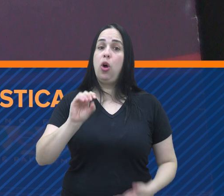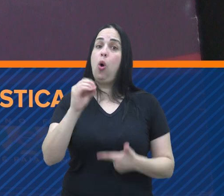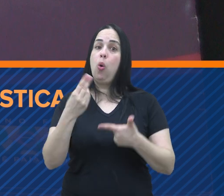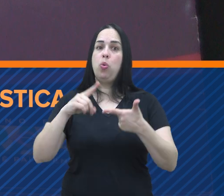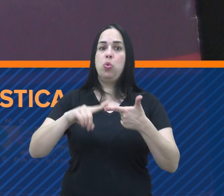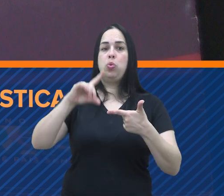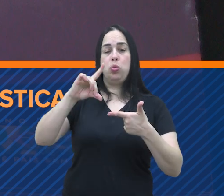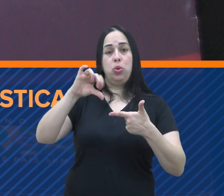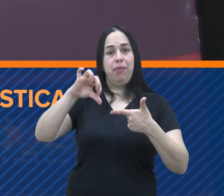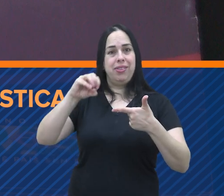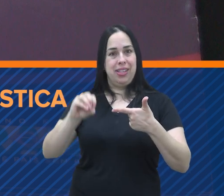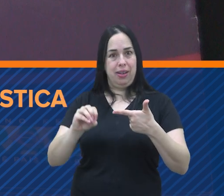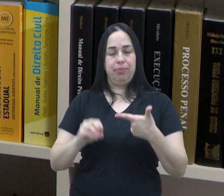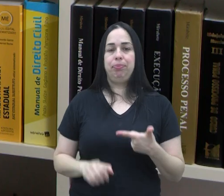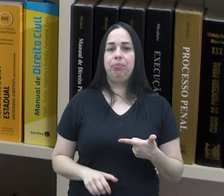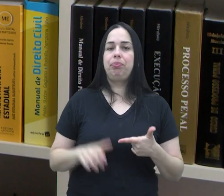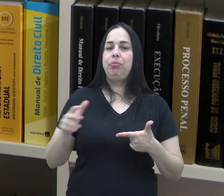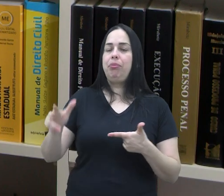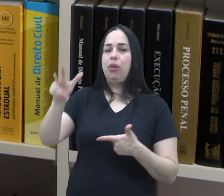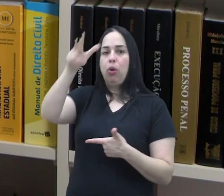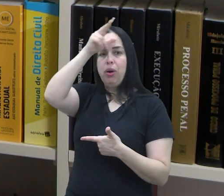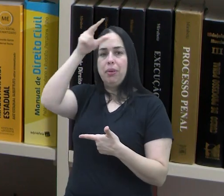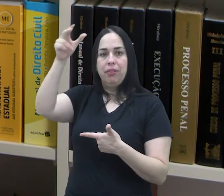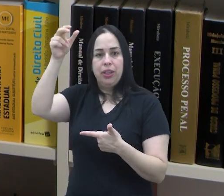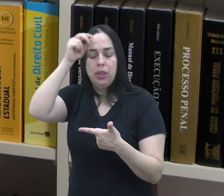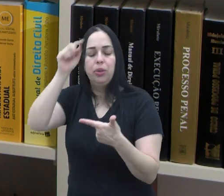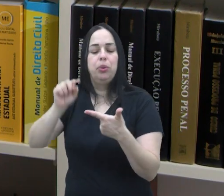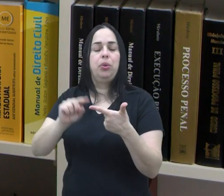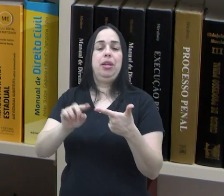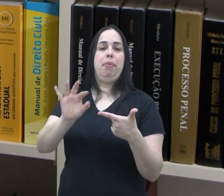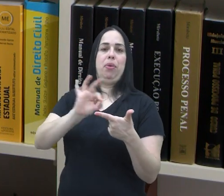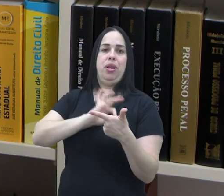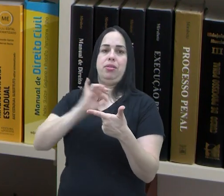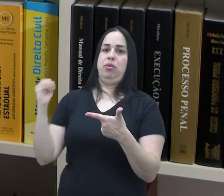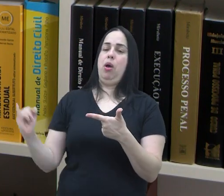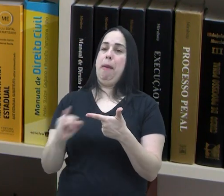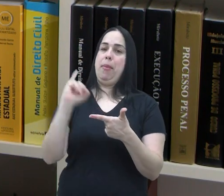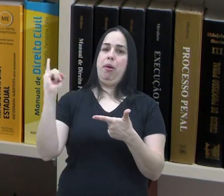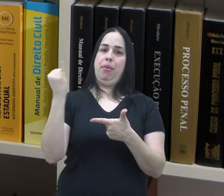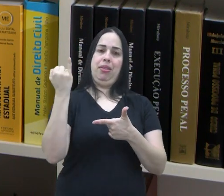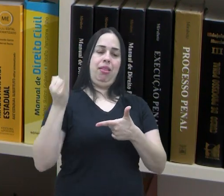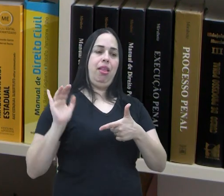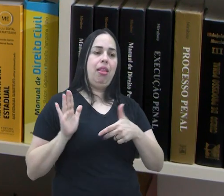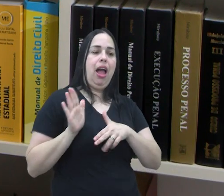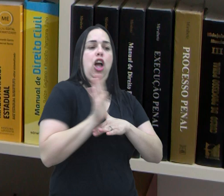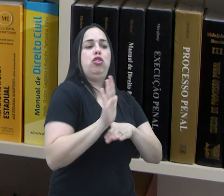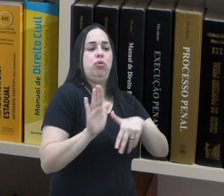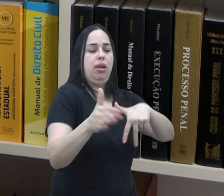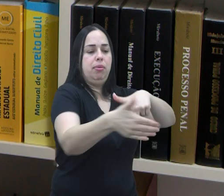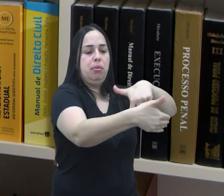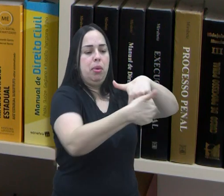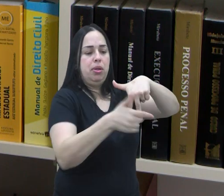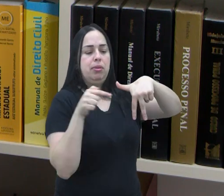180 ou 190. O poder público e as forças policiais são essenciais, né, nessa proteção, nesse acolhimento,